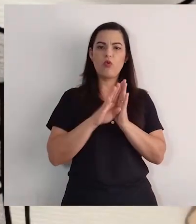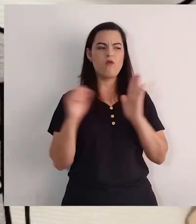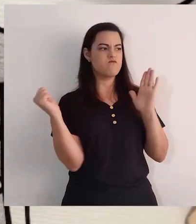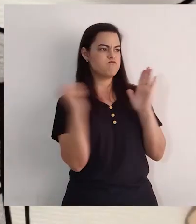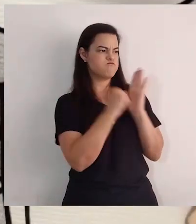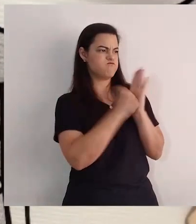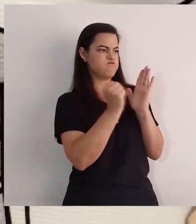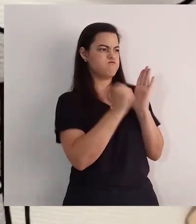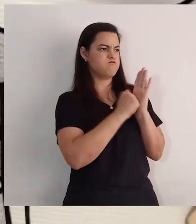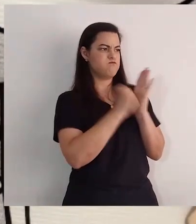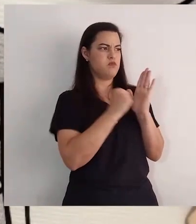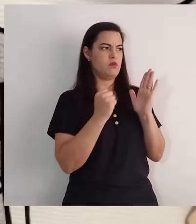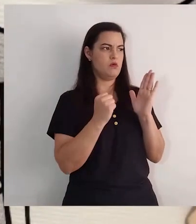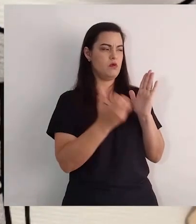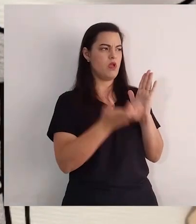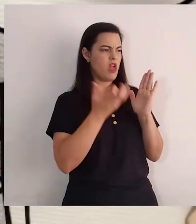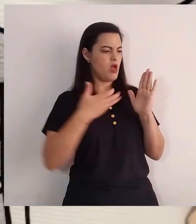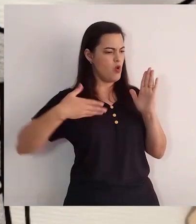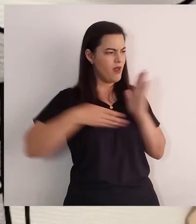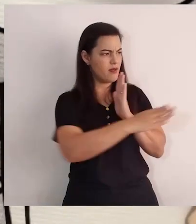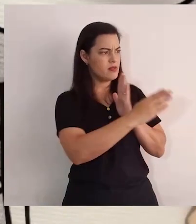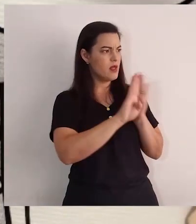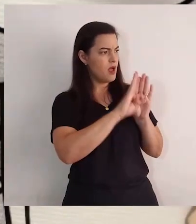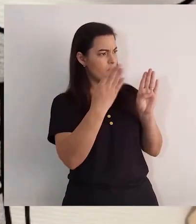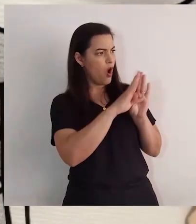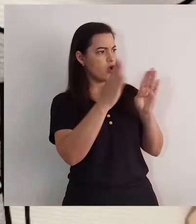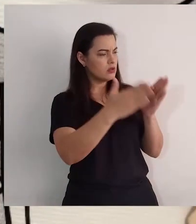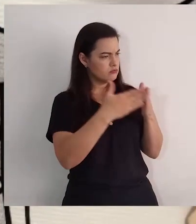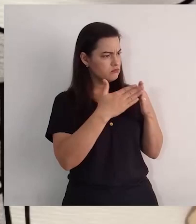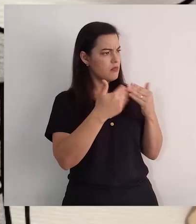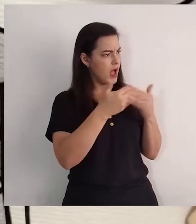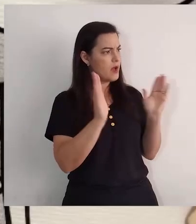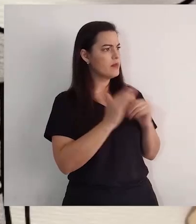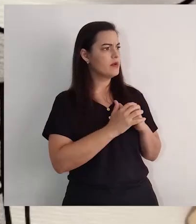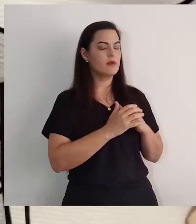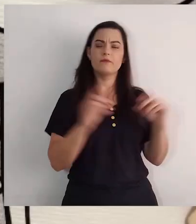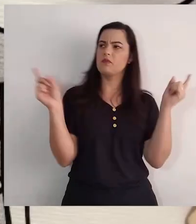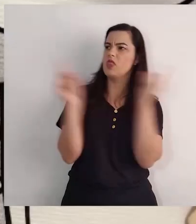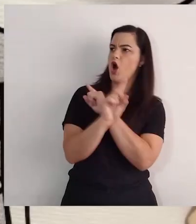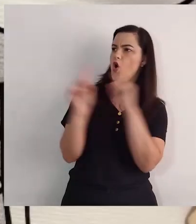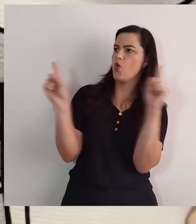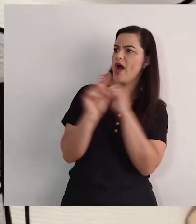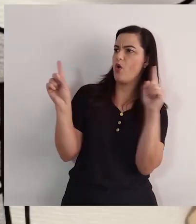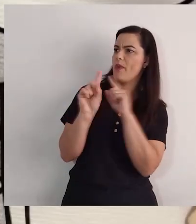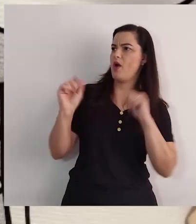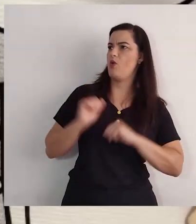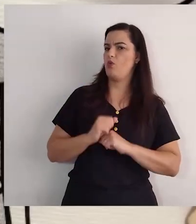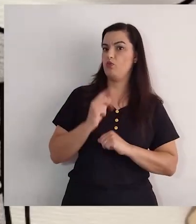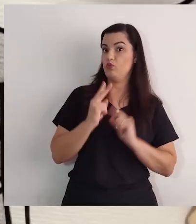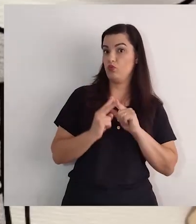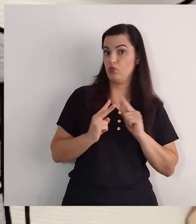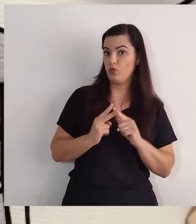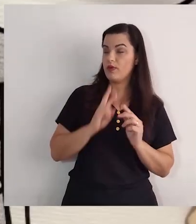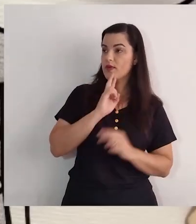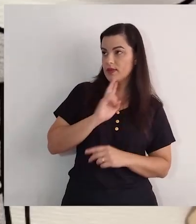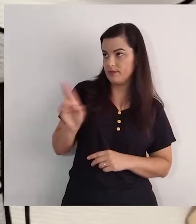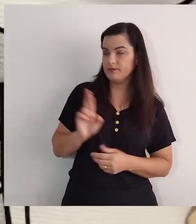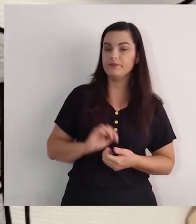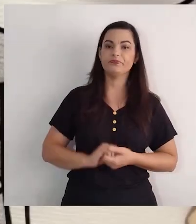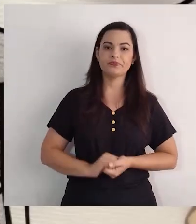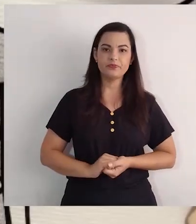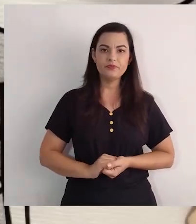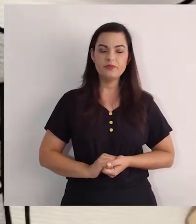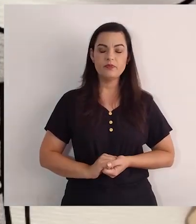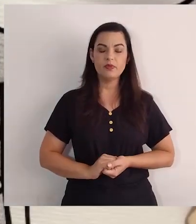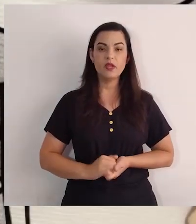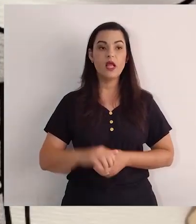Abra a porta que eu quero entrar. Não, não, não, responderam os porquinhos.